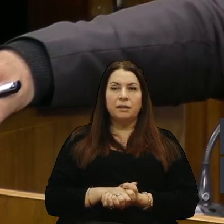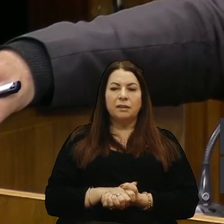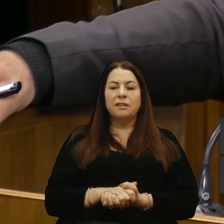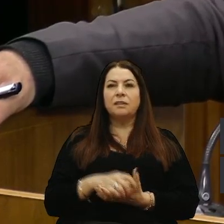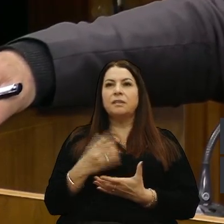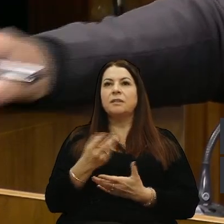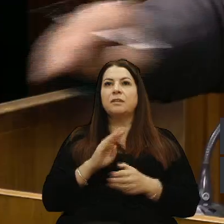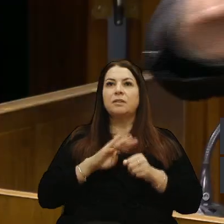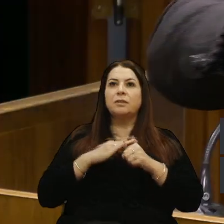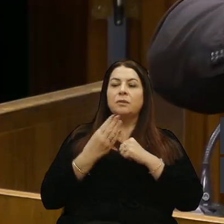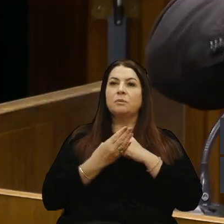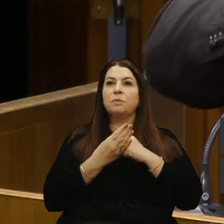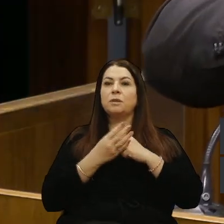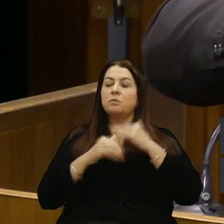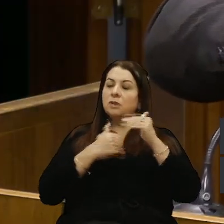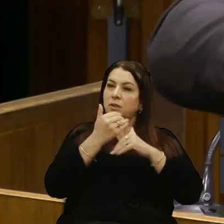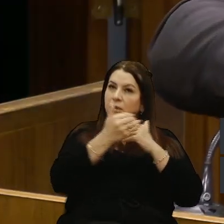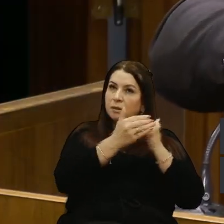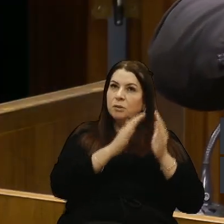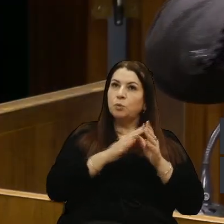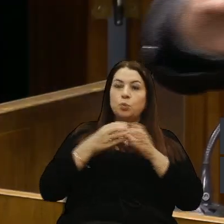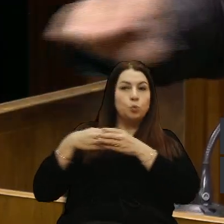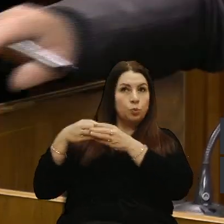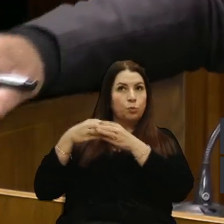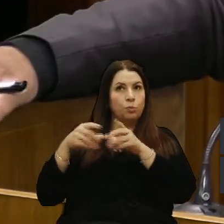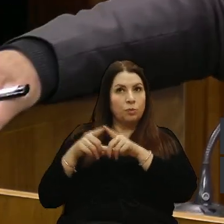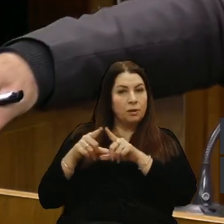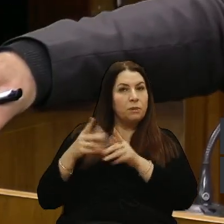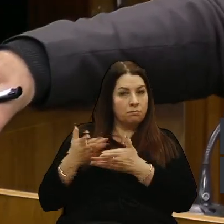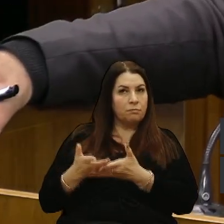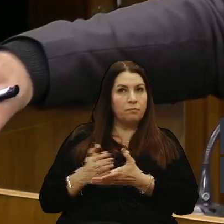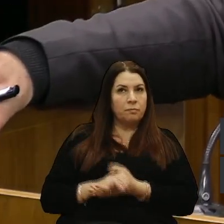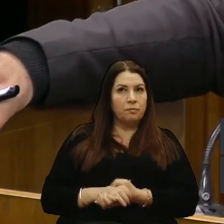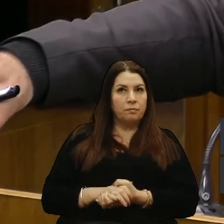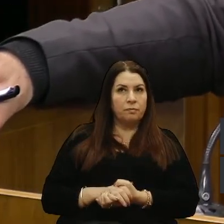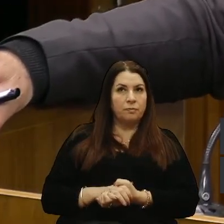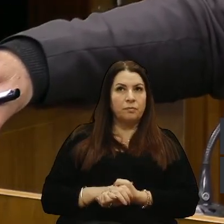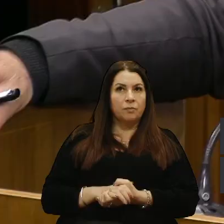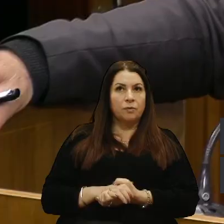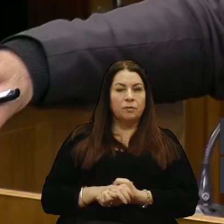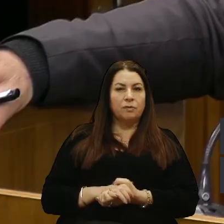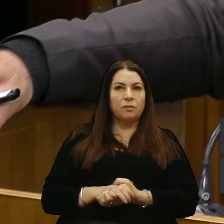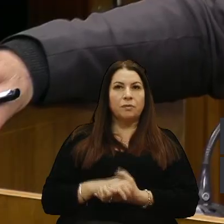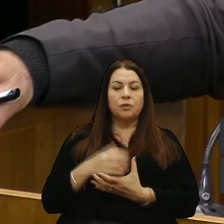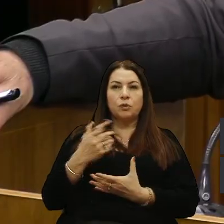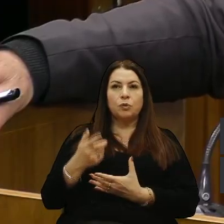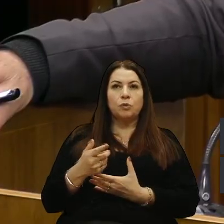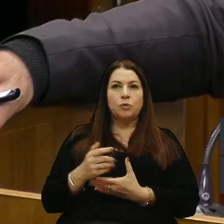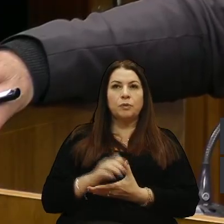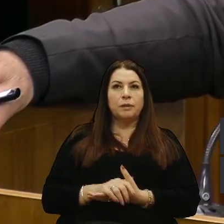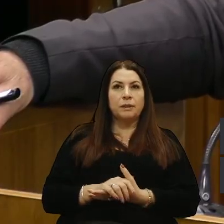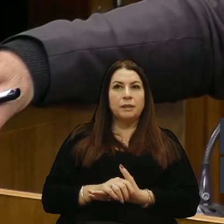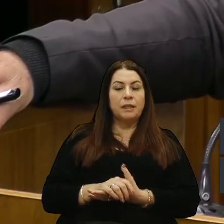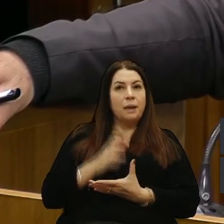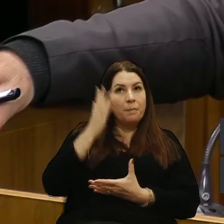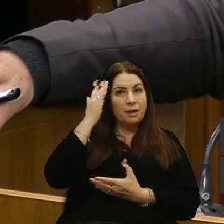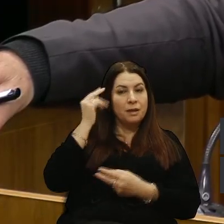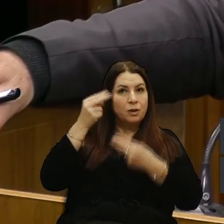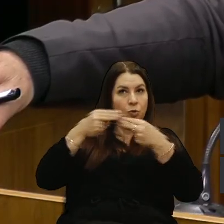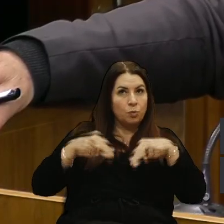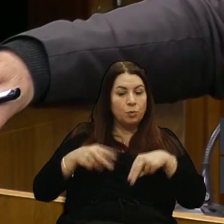nossos bairros podem ser desenvolvidos com o turismo também. O espaço, amanhã, será